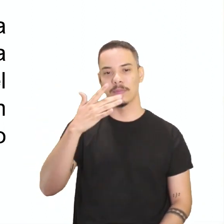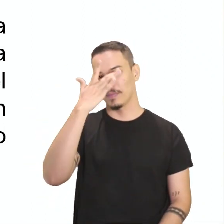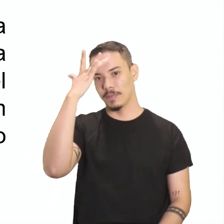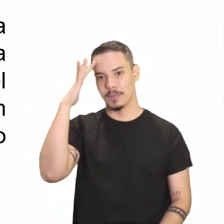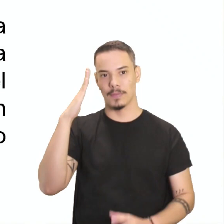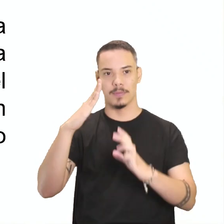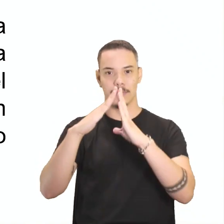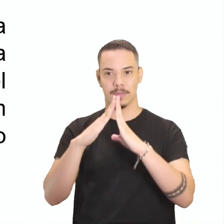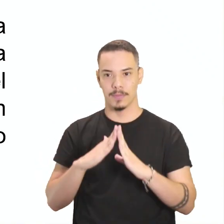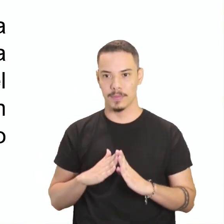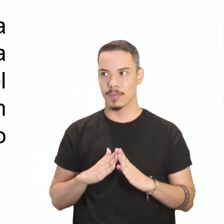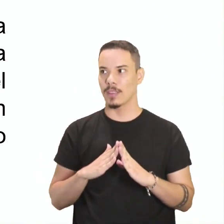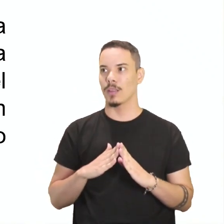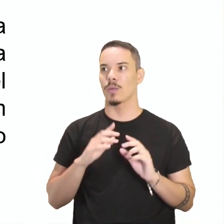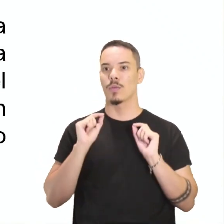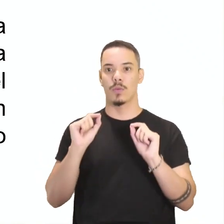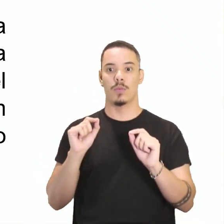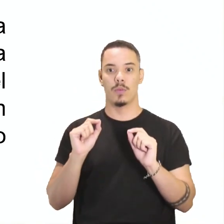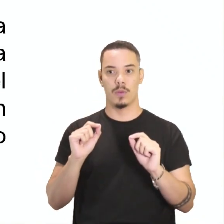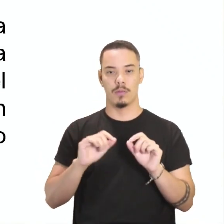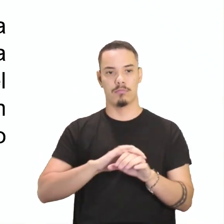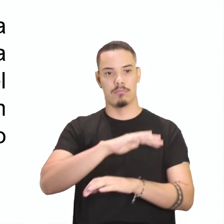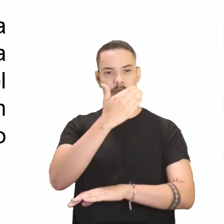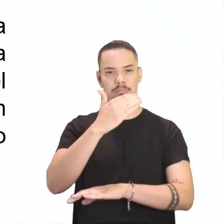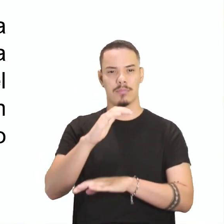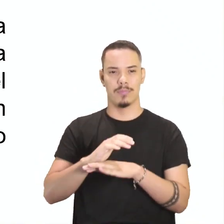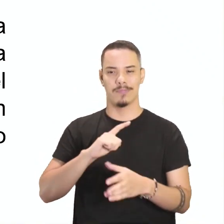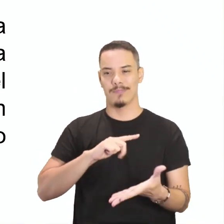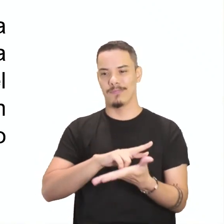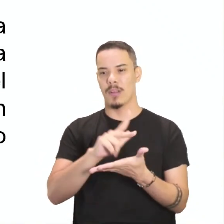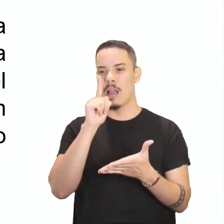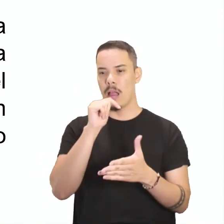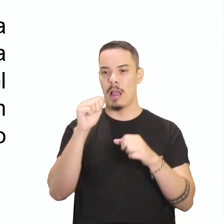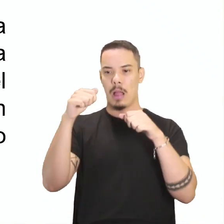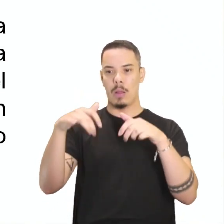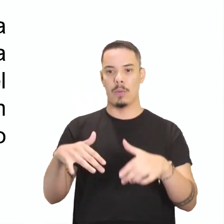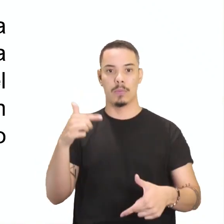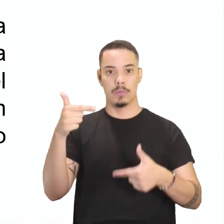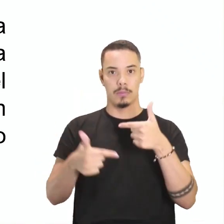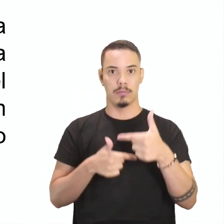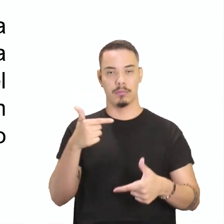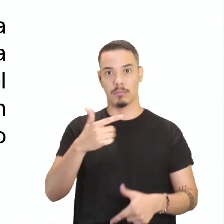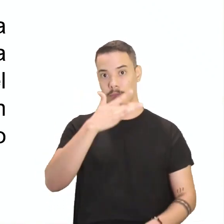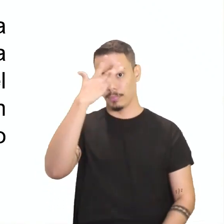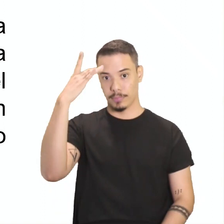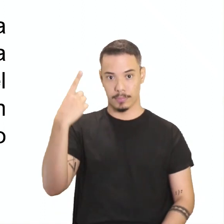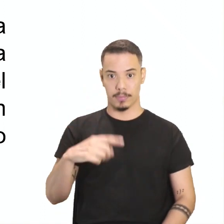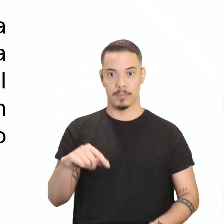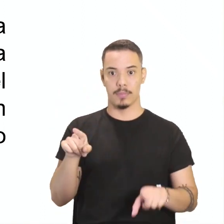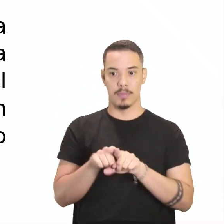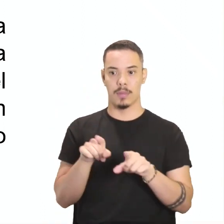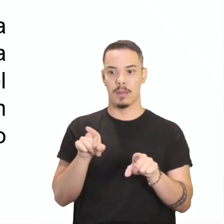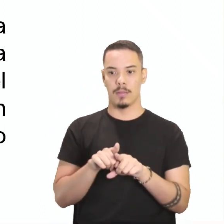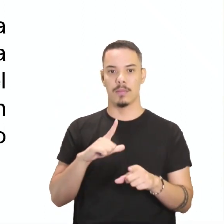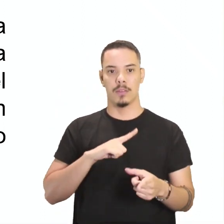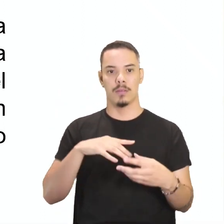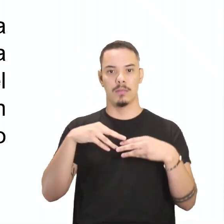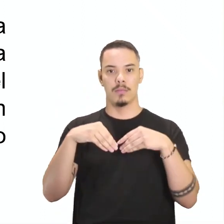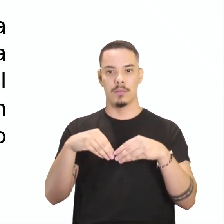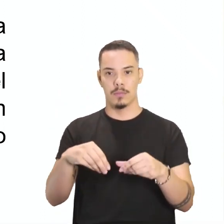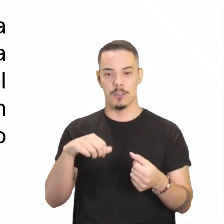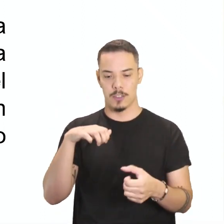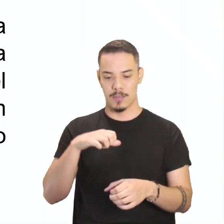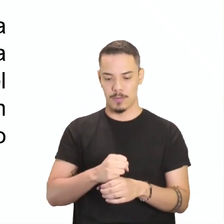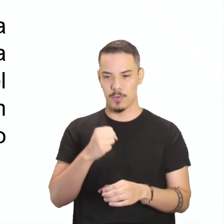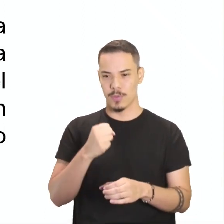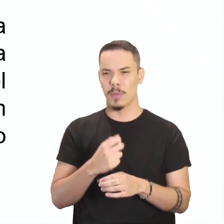numa montanha onde havia muitas quedas d'água. O trabalho era árduo e o grão era moído em pilões. Olha, dá